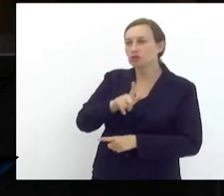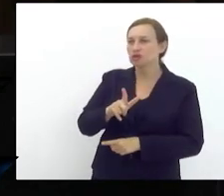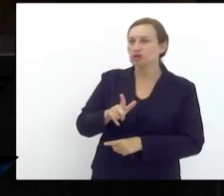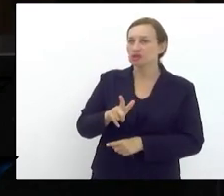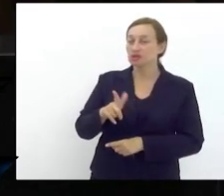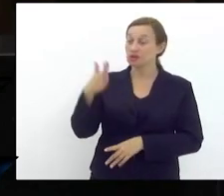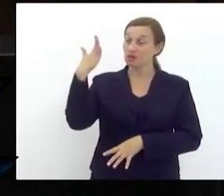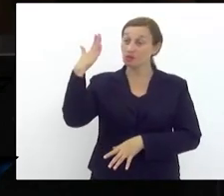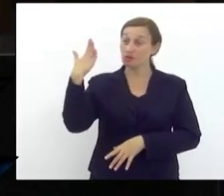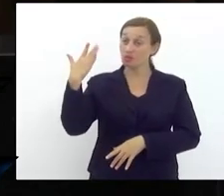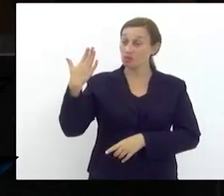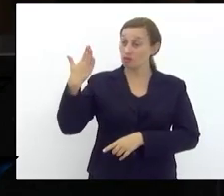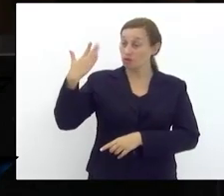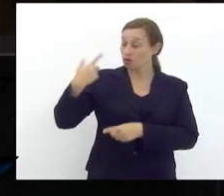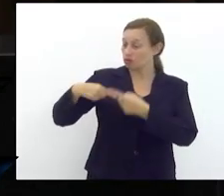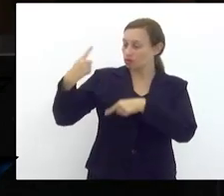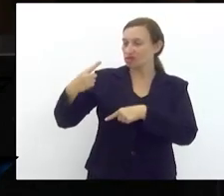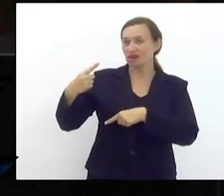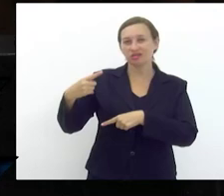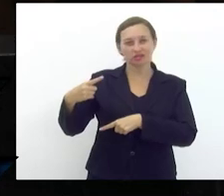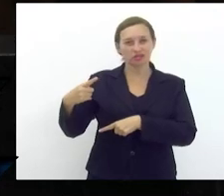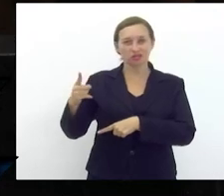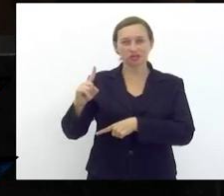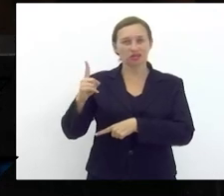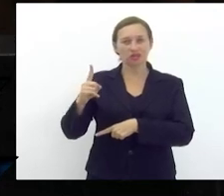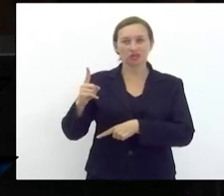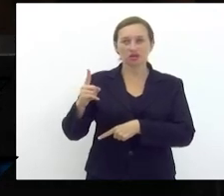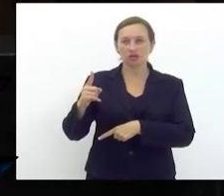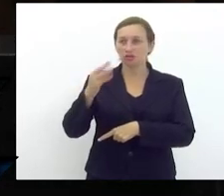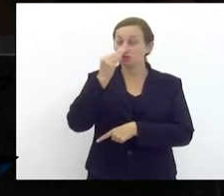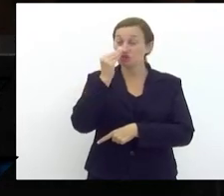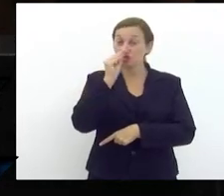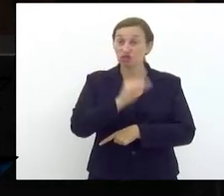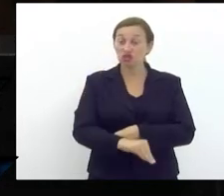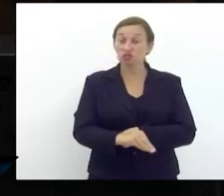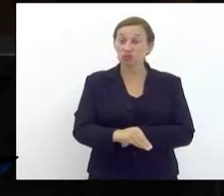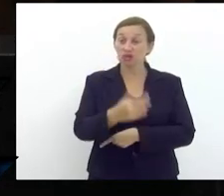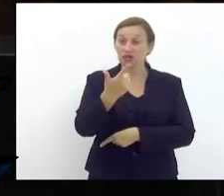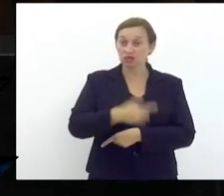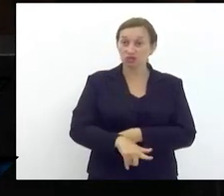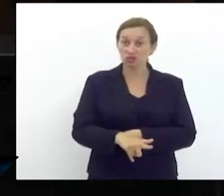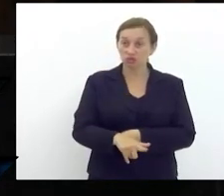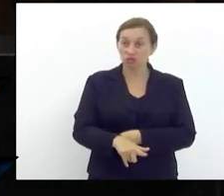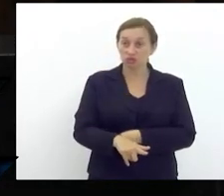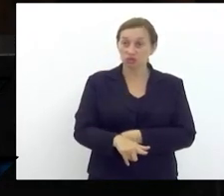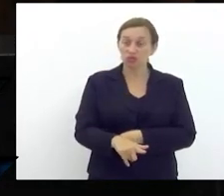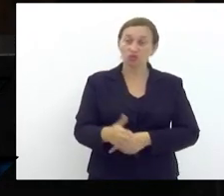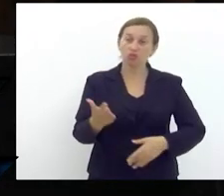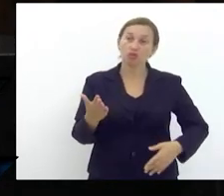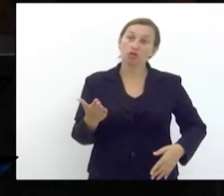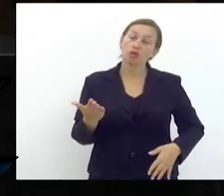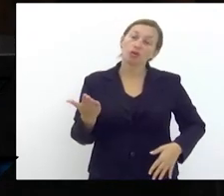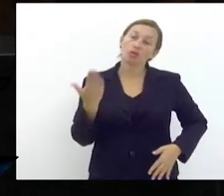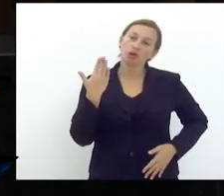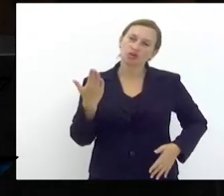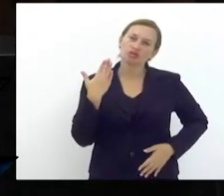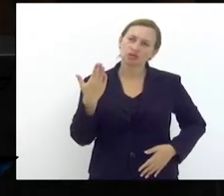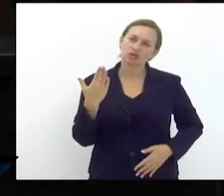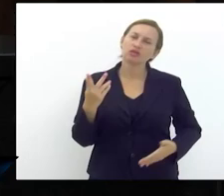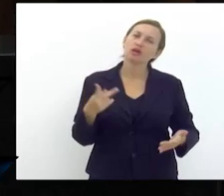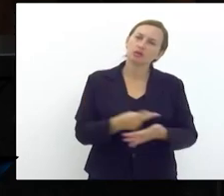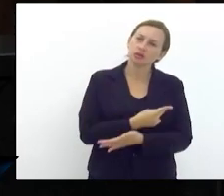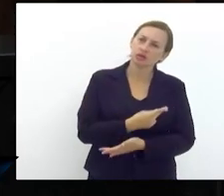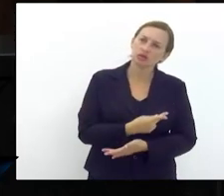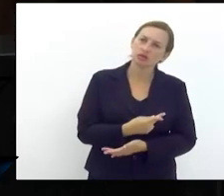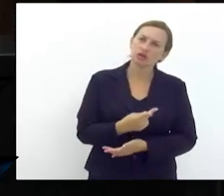que não coloque eles de novo na ponta de lança de criminosos porque é isso que acaba acontecendo